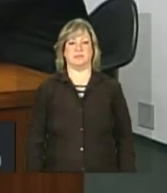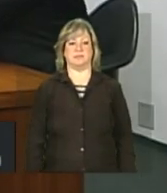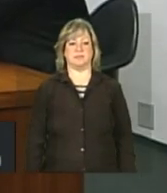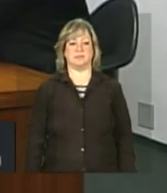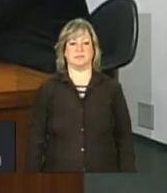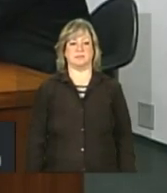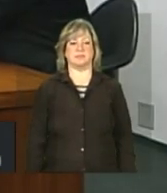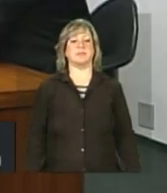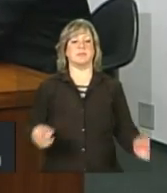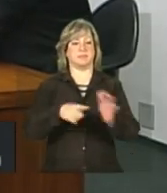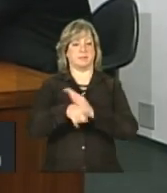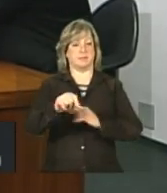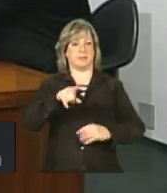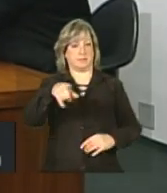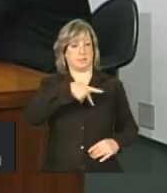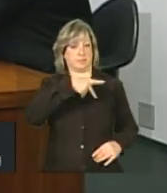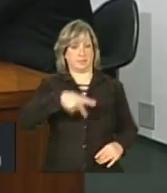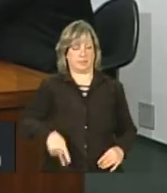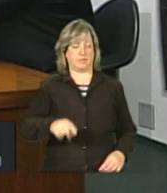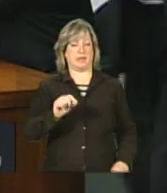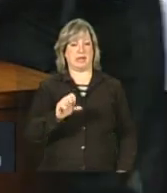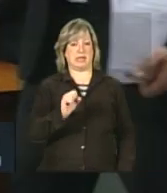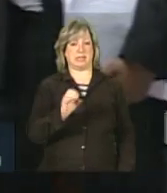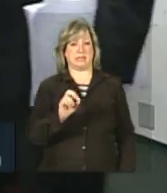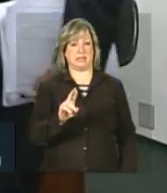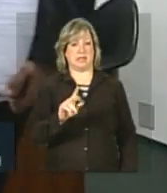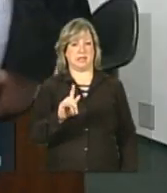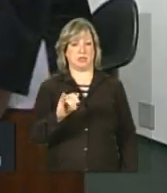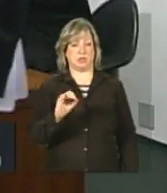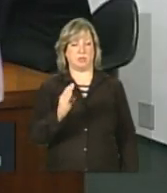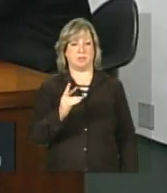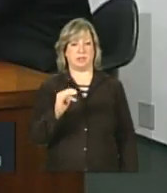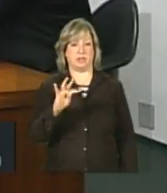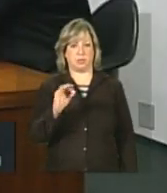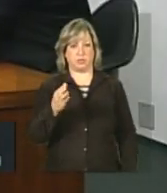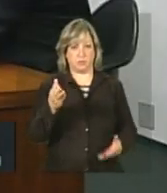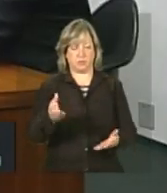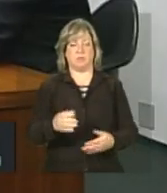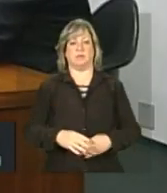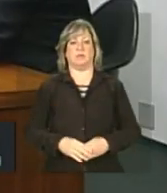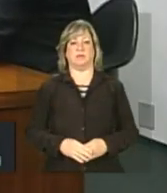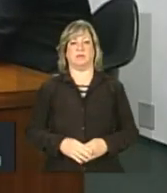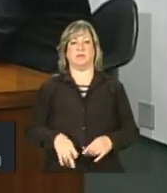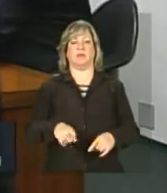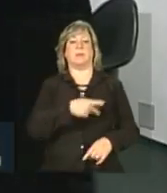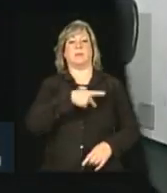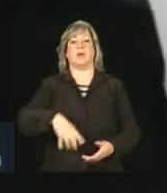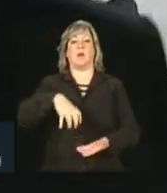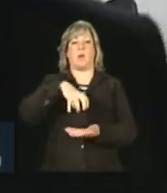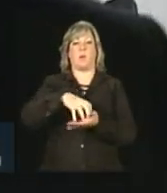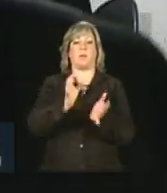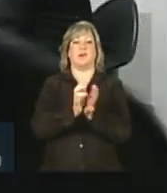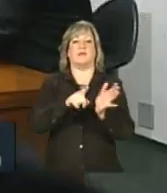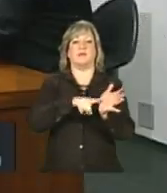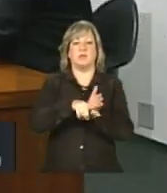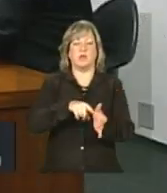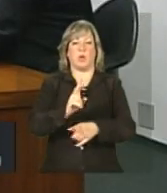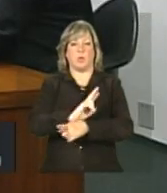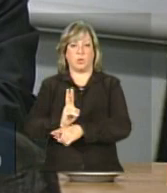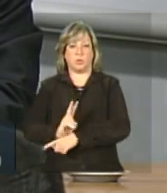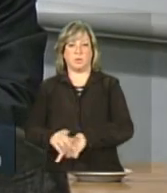Senhor presidente Sérgio Brito, senhor presidente da Comissão de Fiscalização e